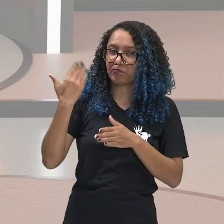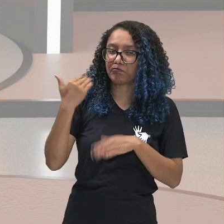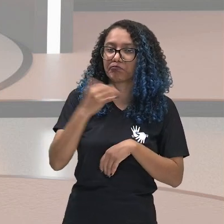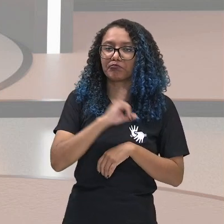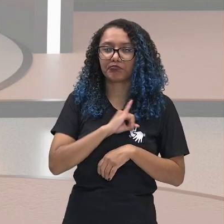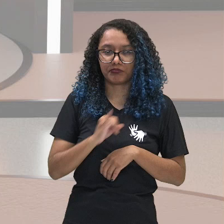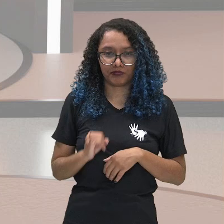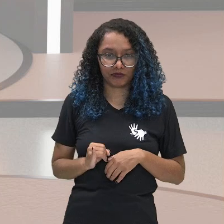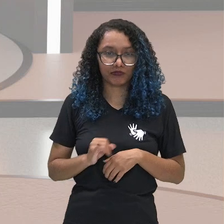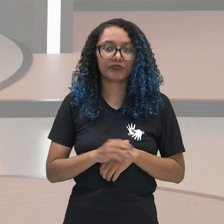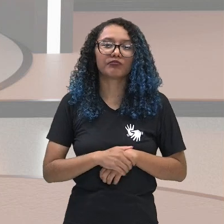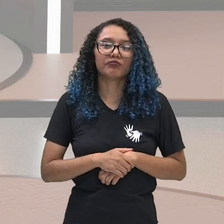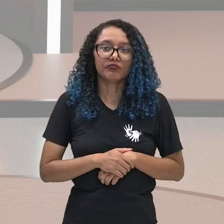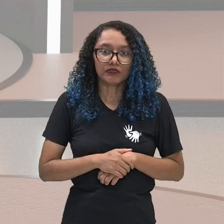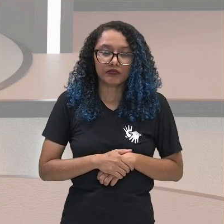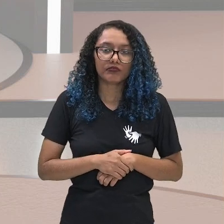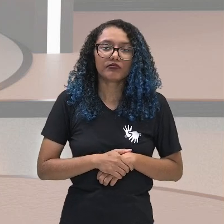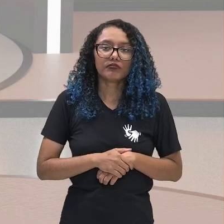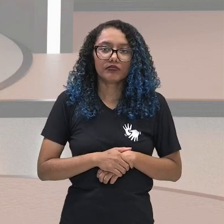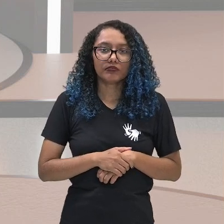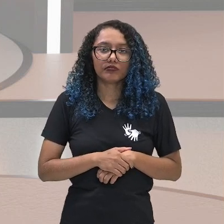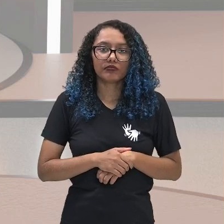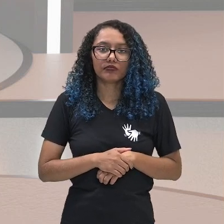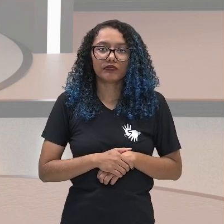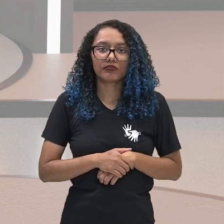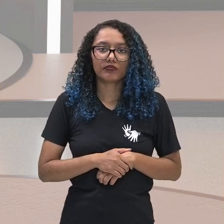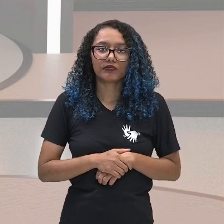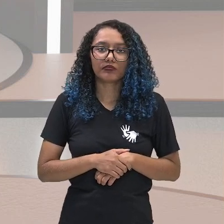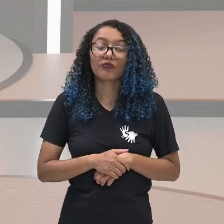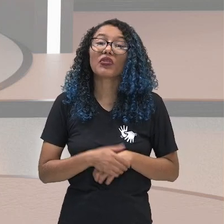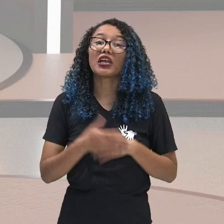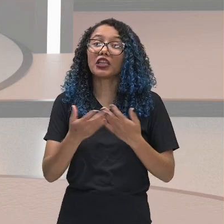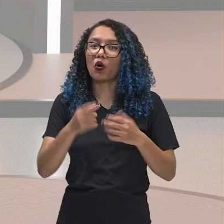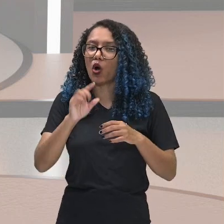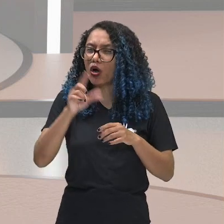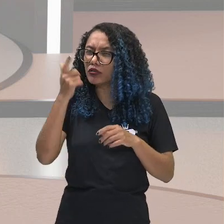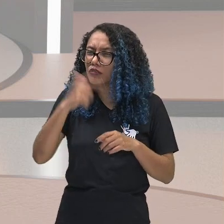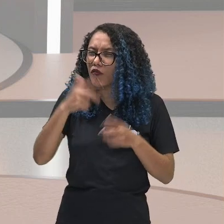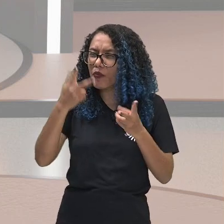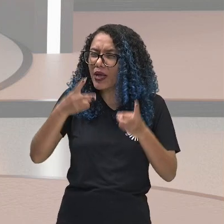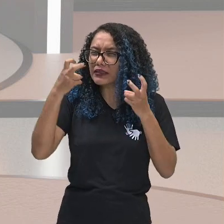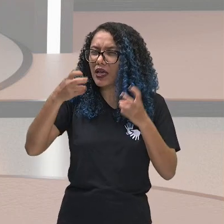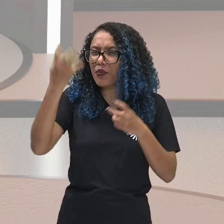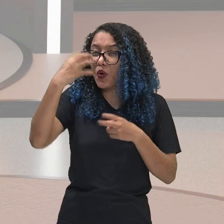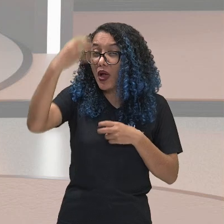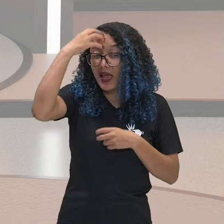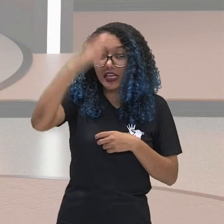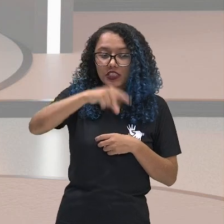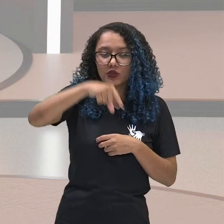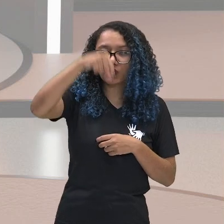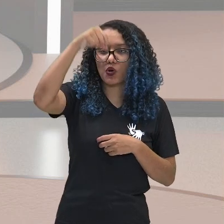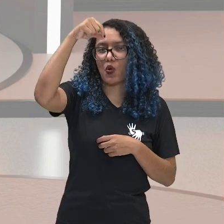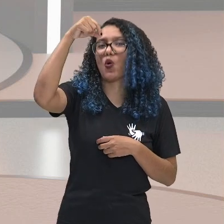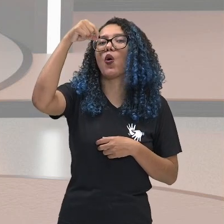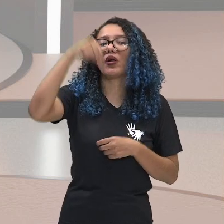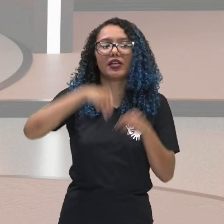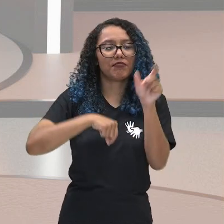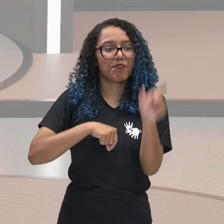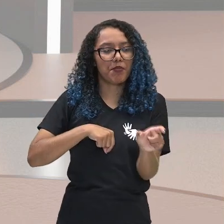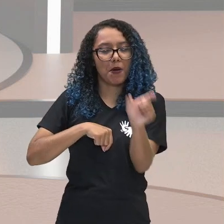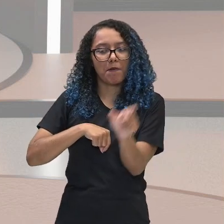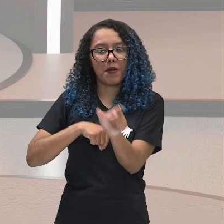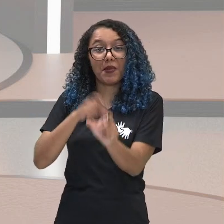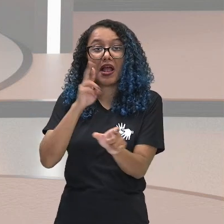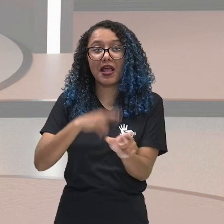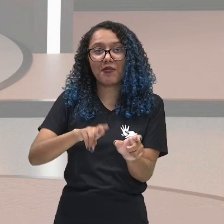só, tá aí. Novamente, o imperador indicando ali, não é mesmo, uma lista e dizendo ali quem são